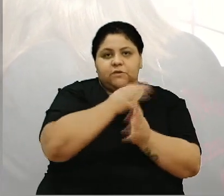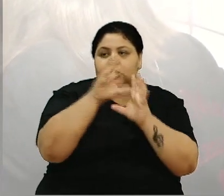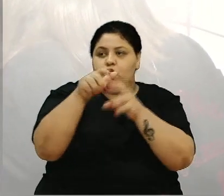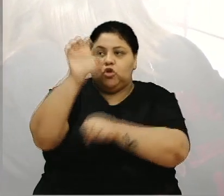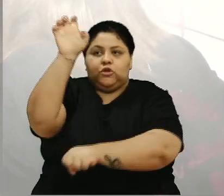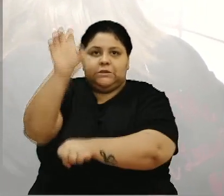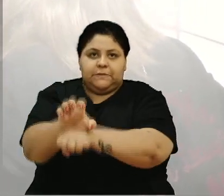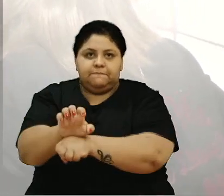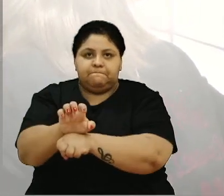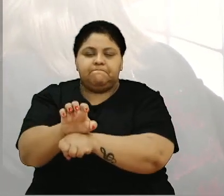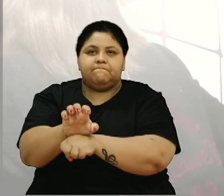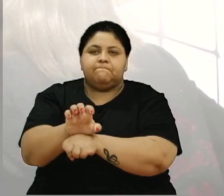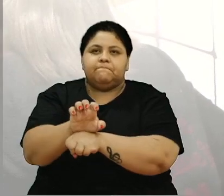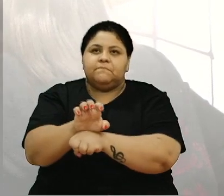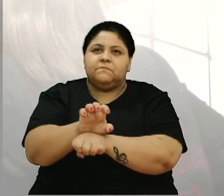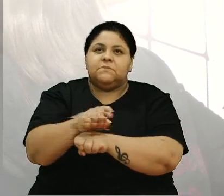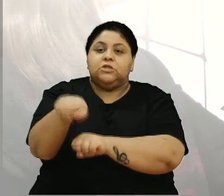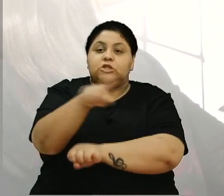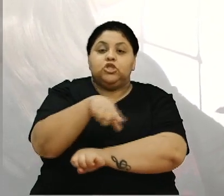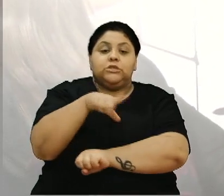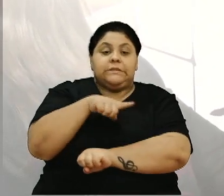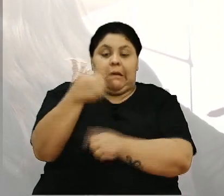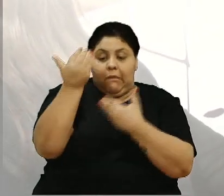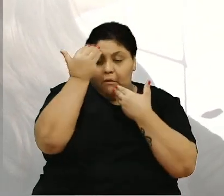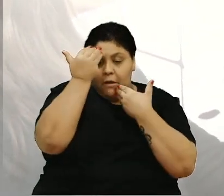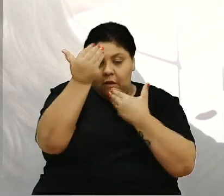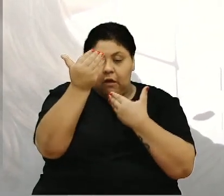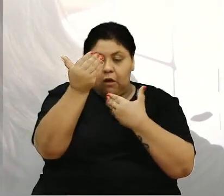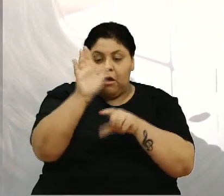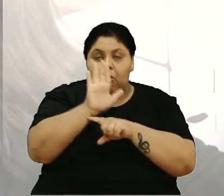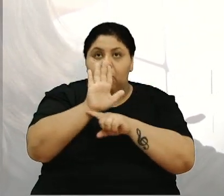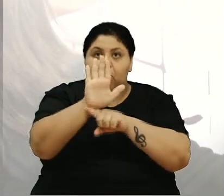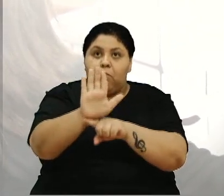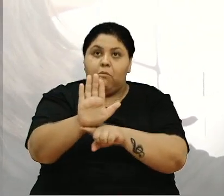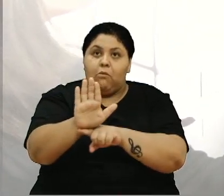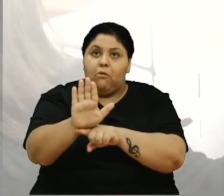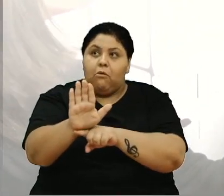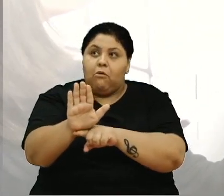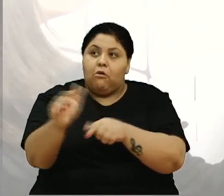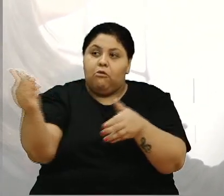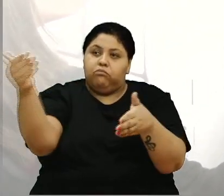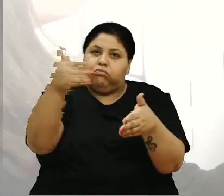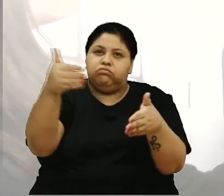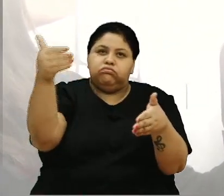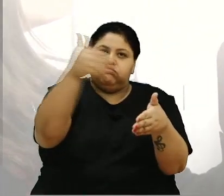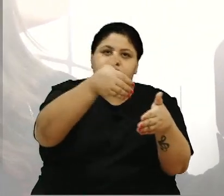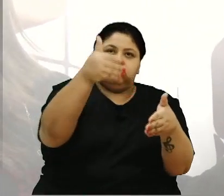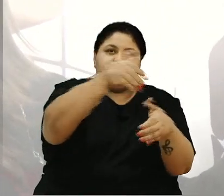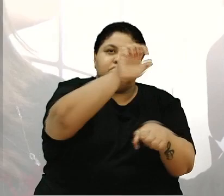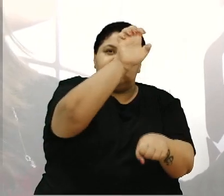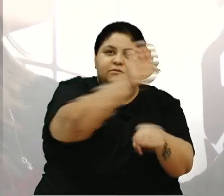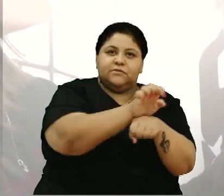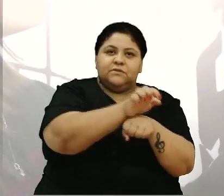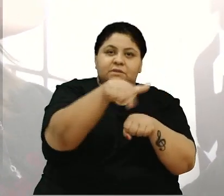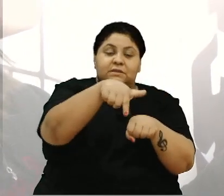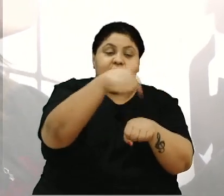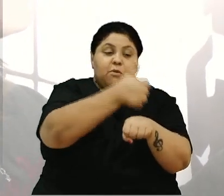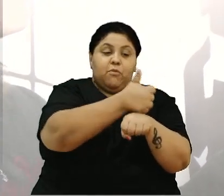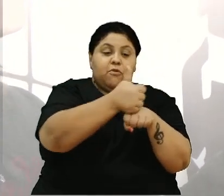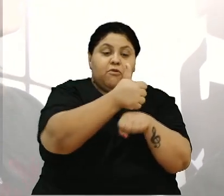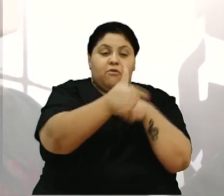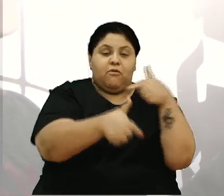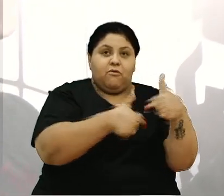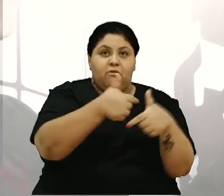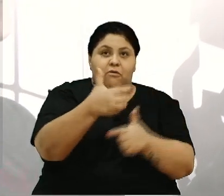Estado. E nós temos que agradecer a ajuda que está vindo de todos os estados, né? A gente tem profissionais aqui trabalhando, que vieram